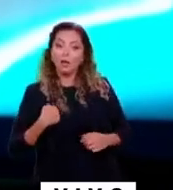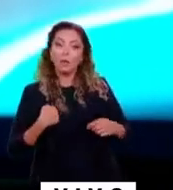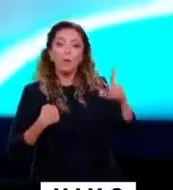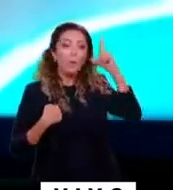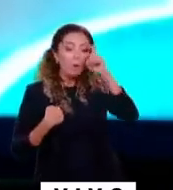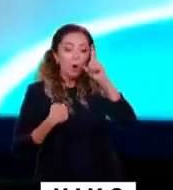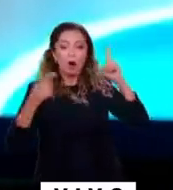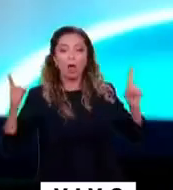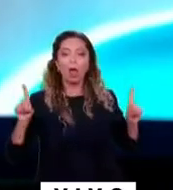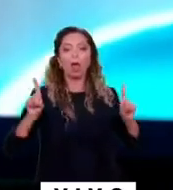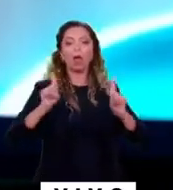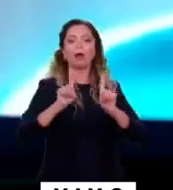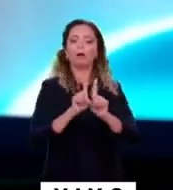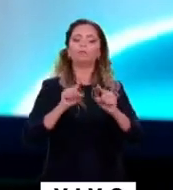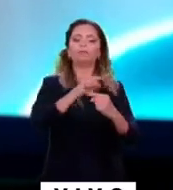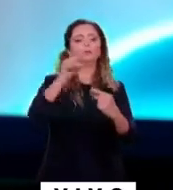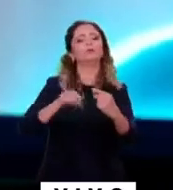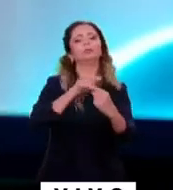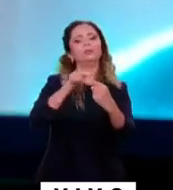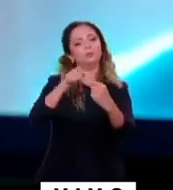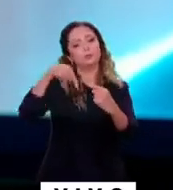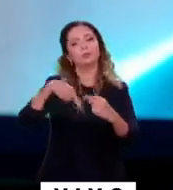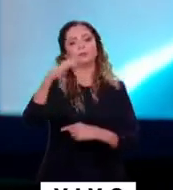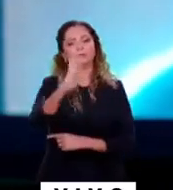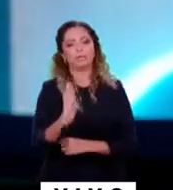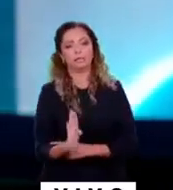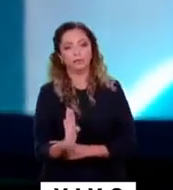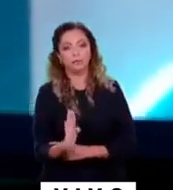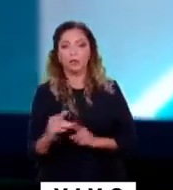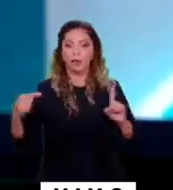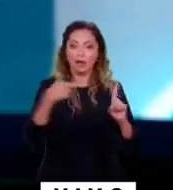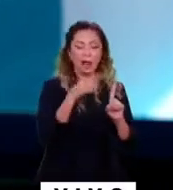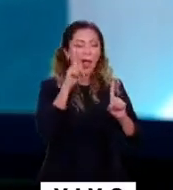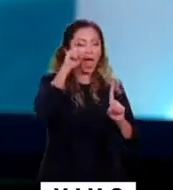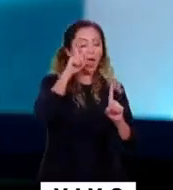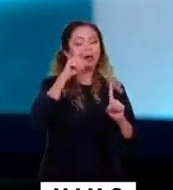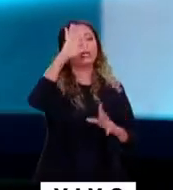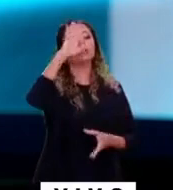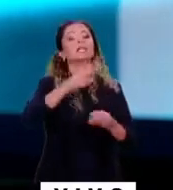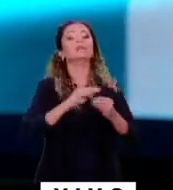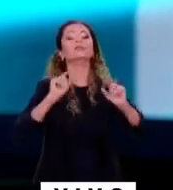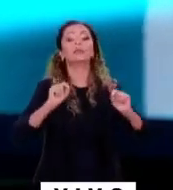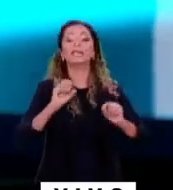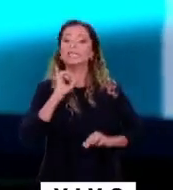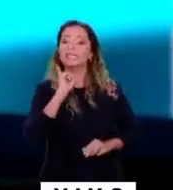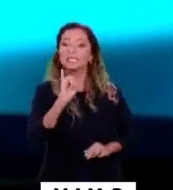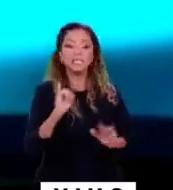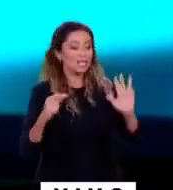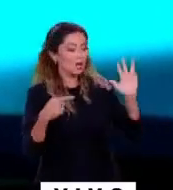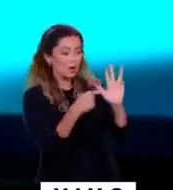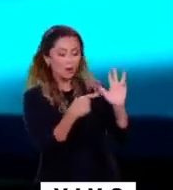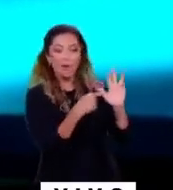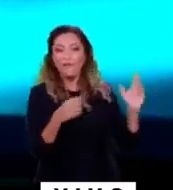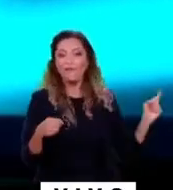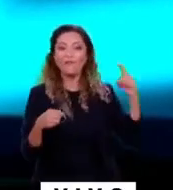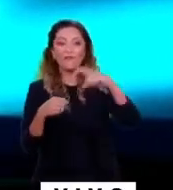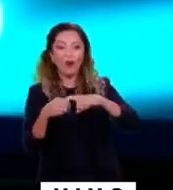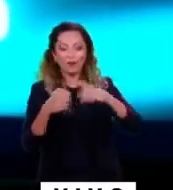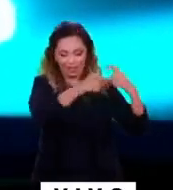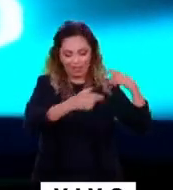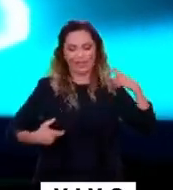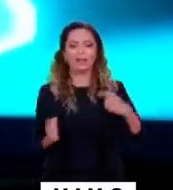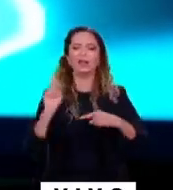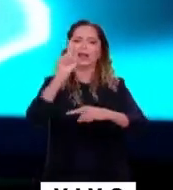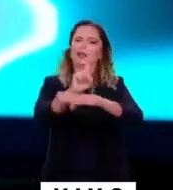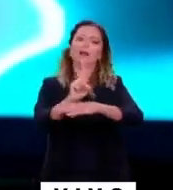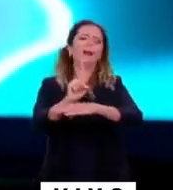destino do nosso Brasil ele entende que se o Lula voltar vai ser uma desgraça para todo o Brasil para todo mundo para aposentado para